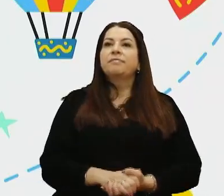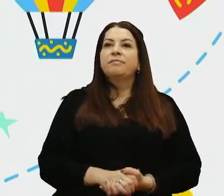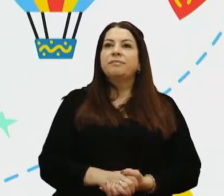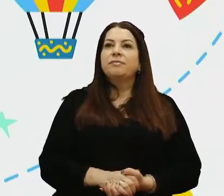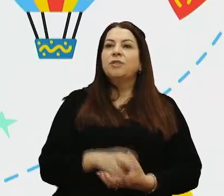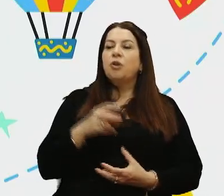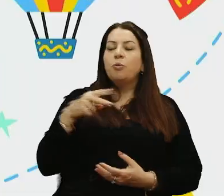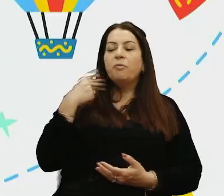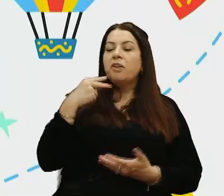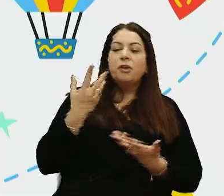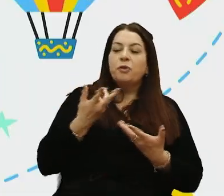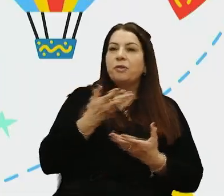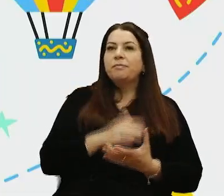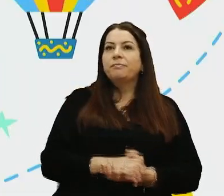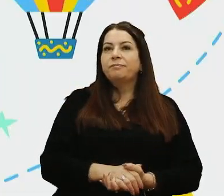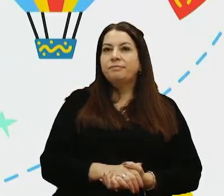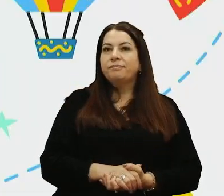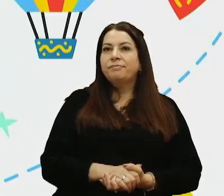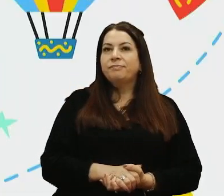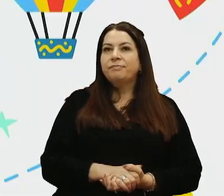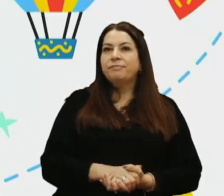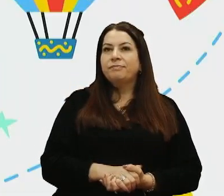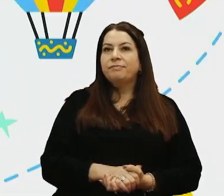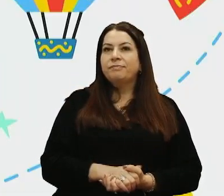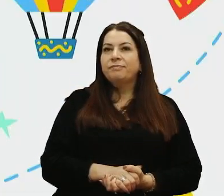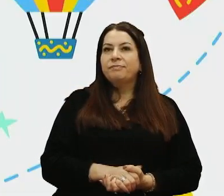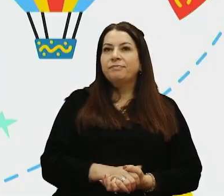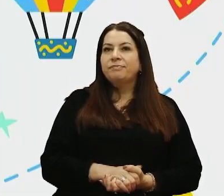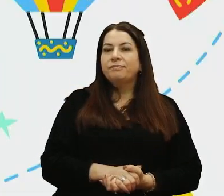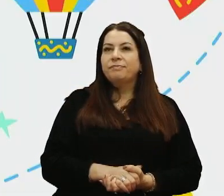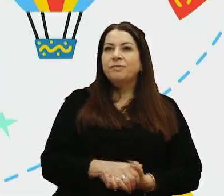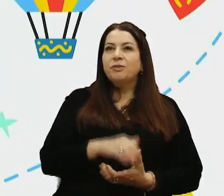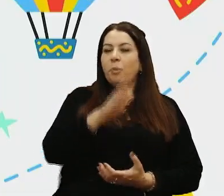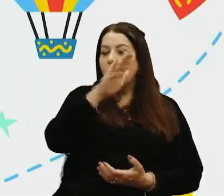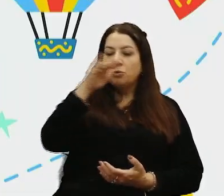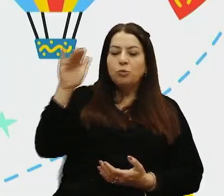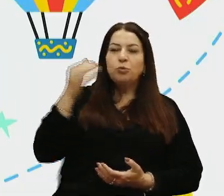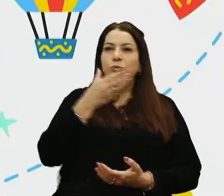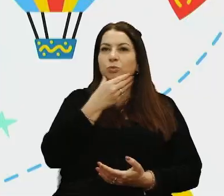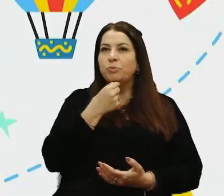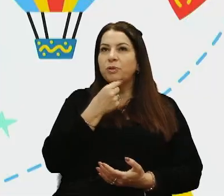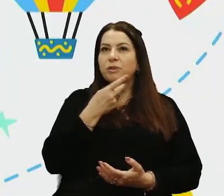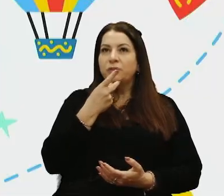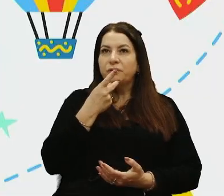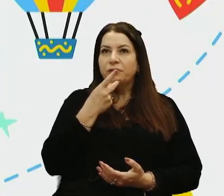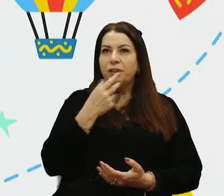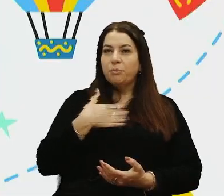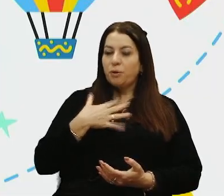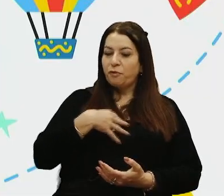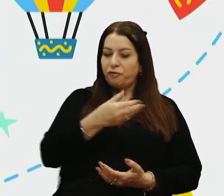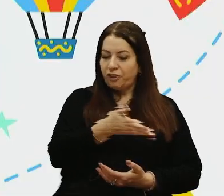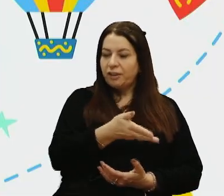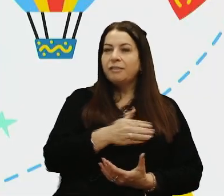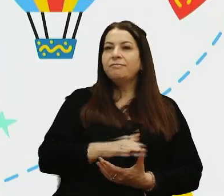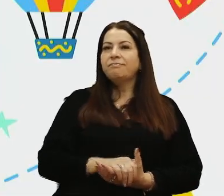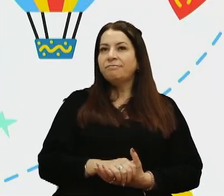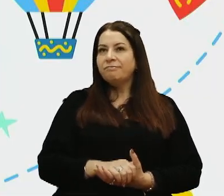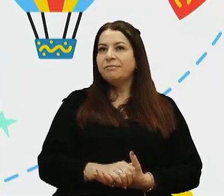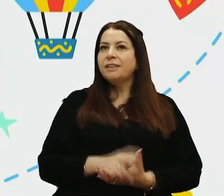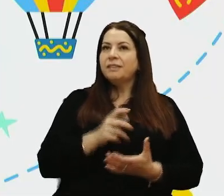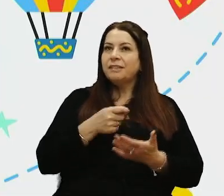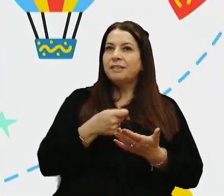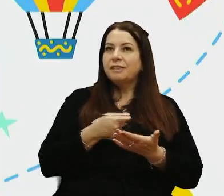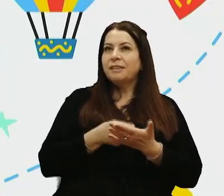vereador? Olha, como homem, como adulto? É o que eu falo pro meu filho, né? Tentar,